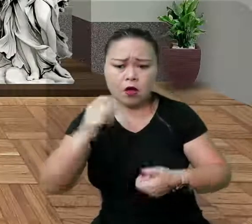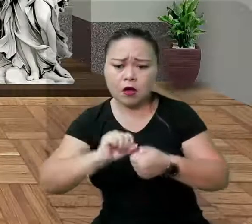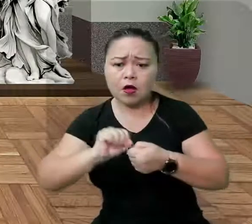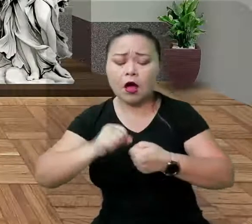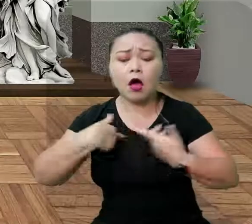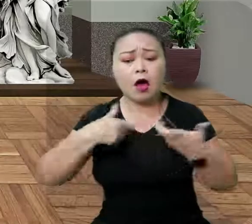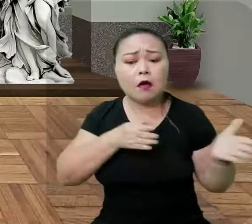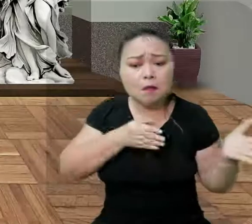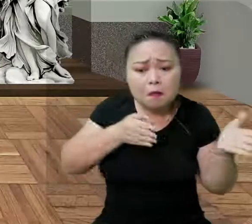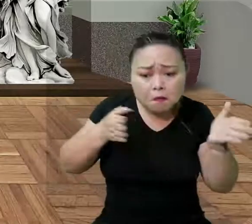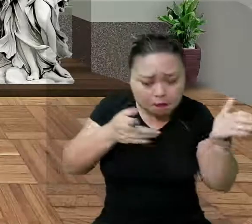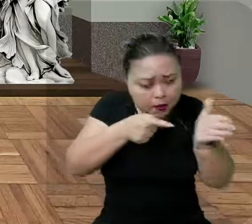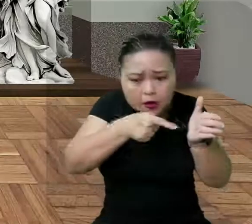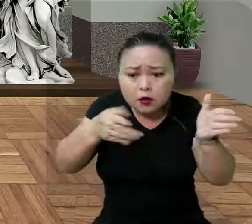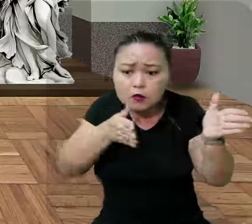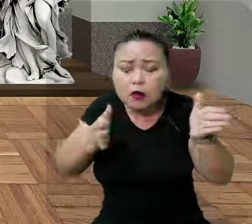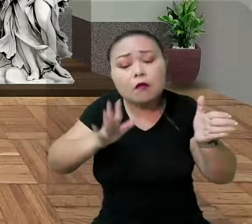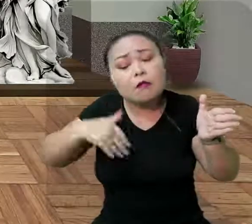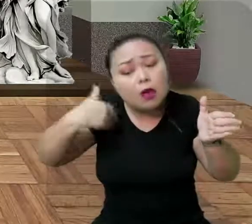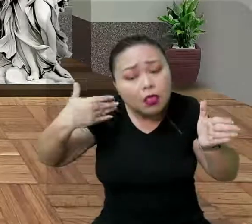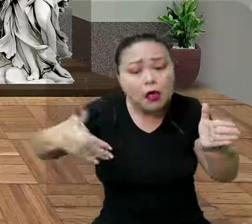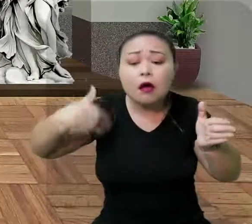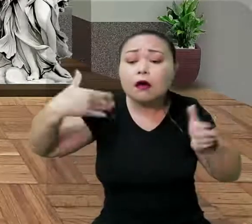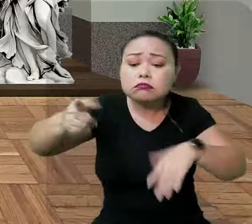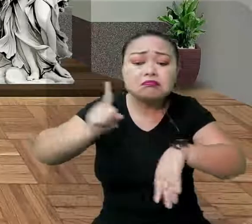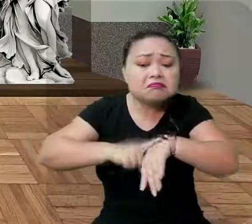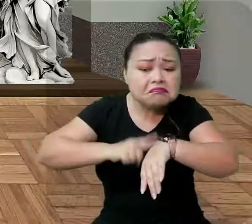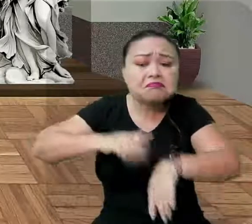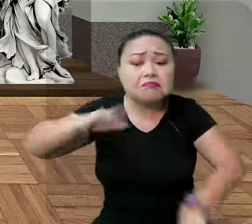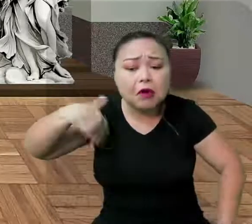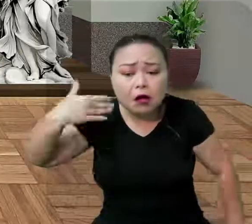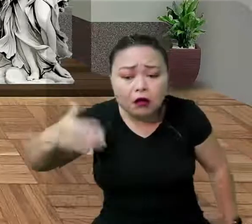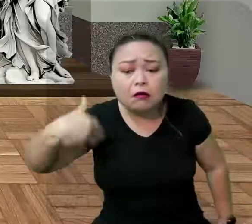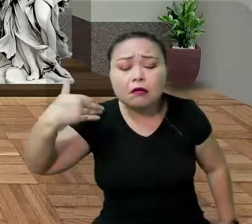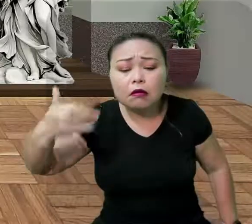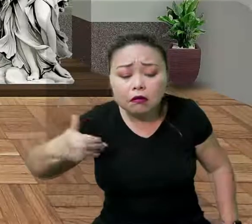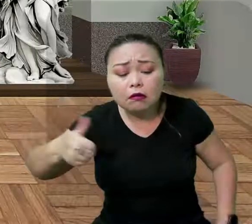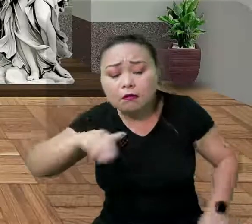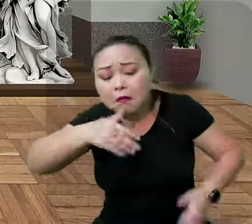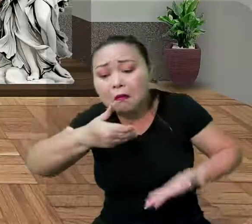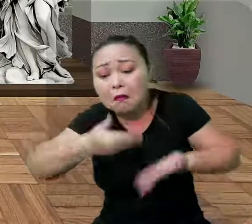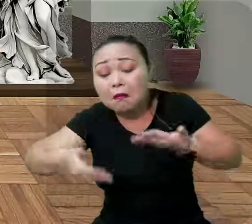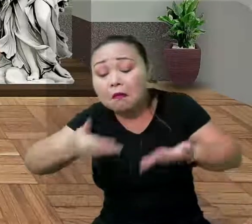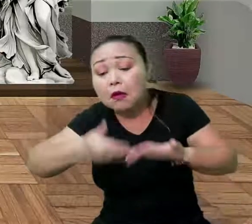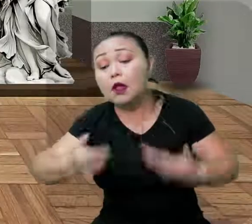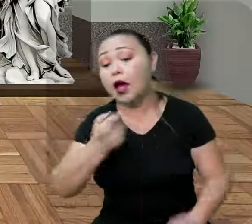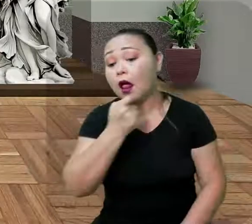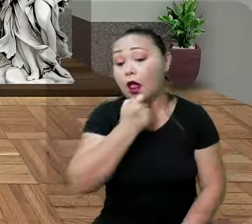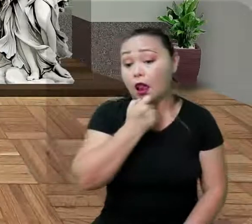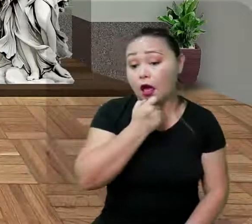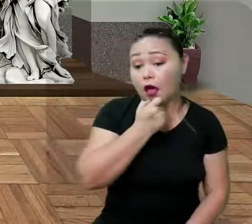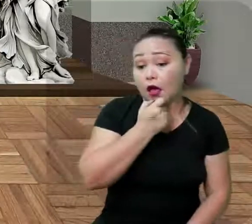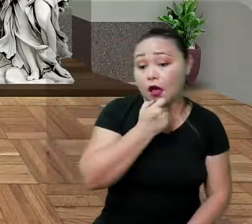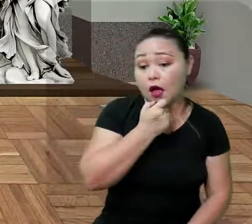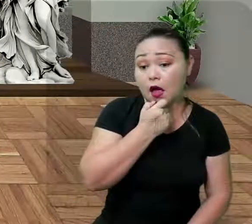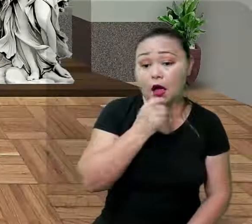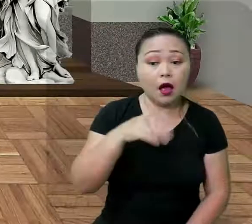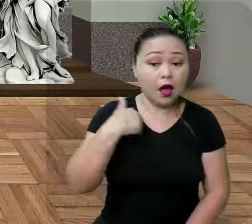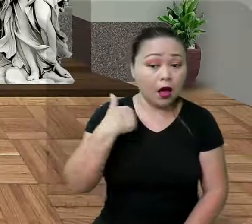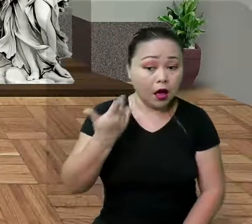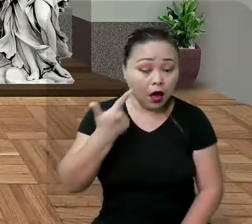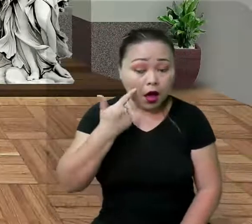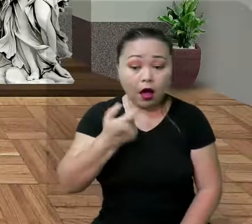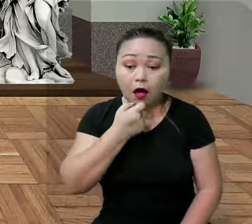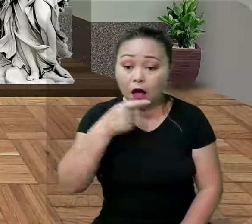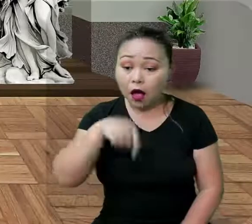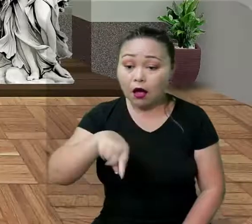passar do tempo eles vão perder esse espaço para os ingleses inclusive e não